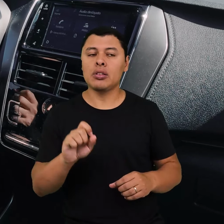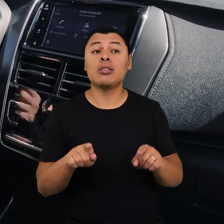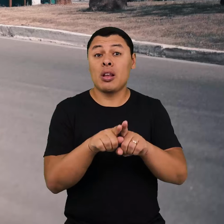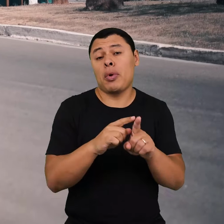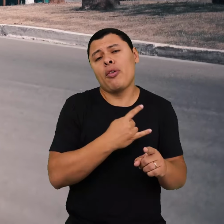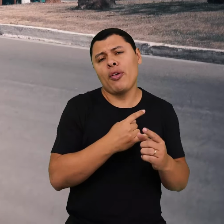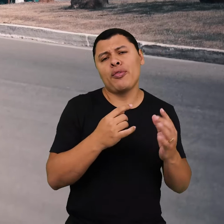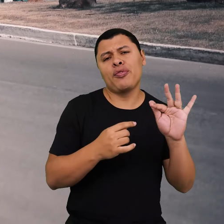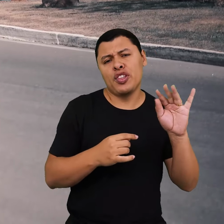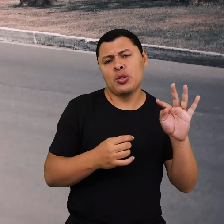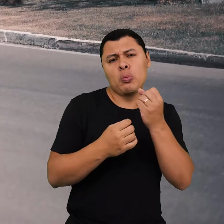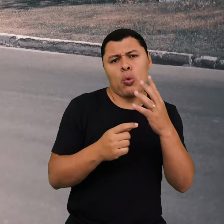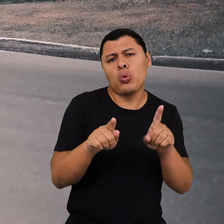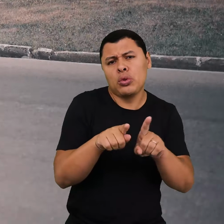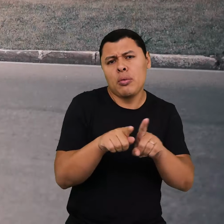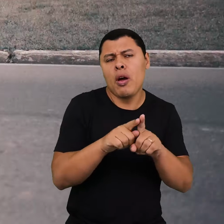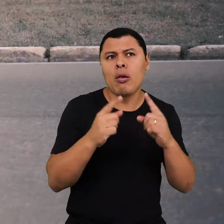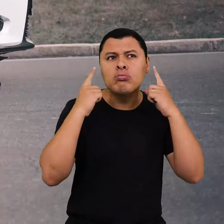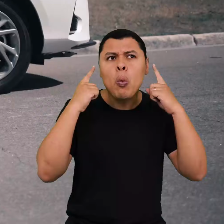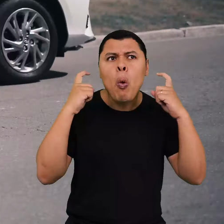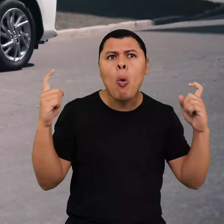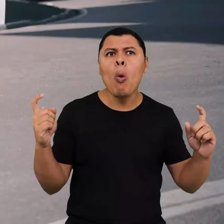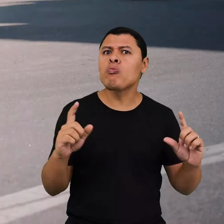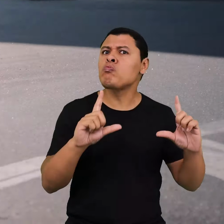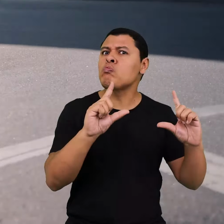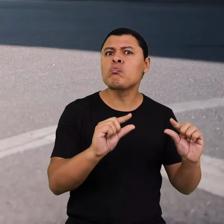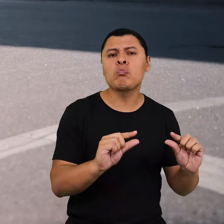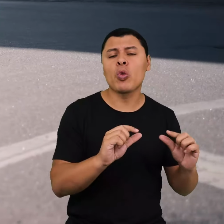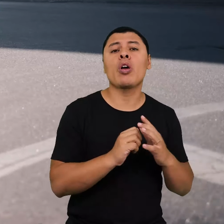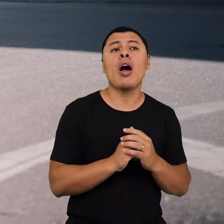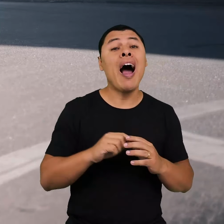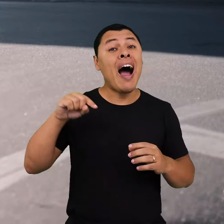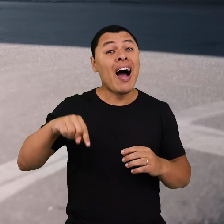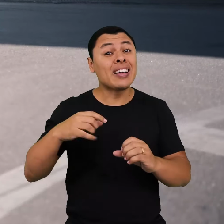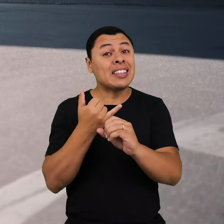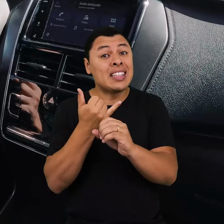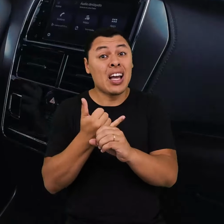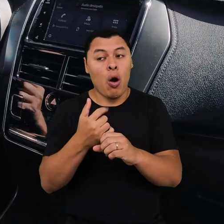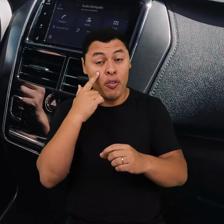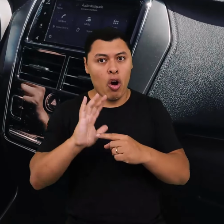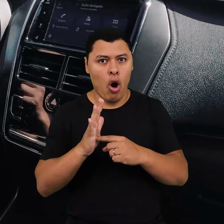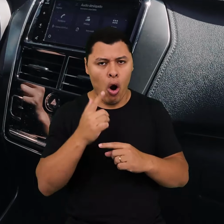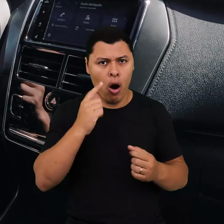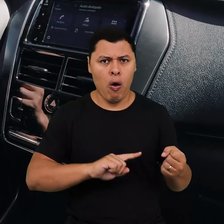acústico também. Como a gente vai ver na parte mais dinâmica na estrada, o ruído do motor, a gente pode experimentar até